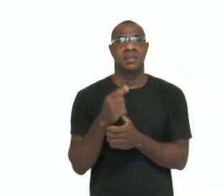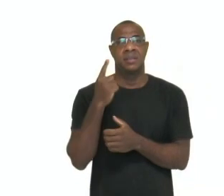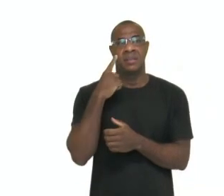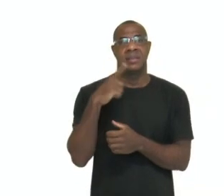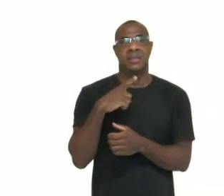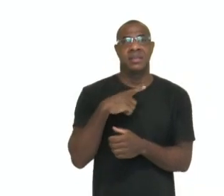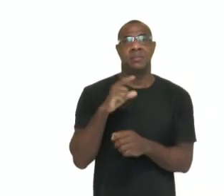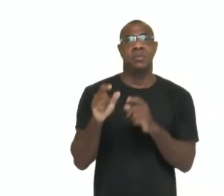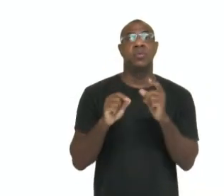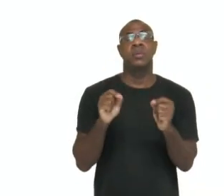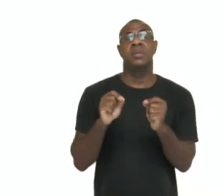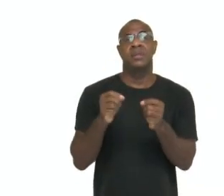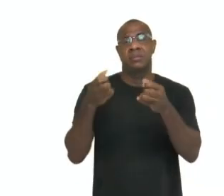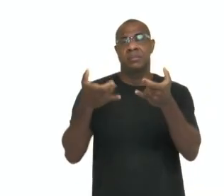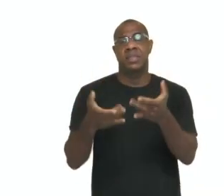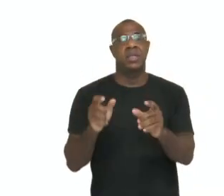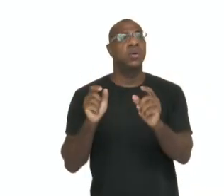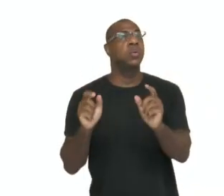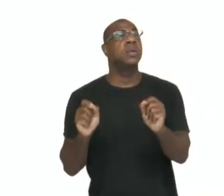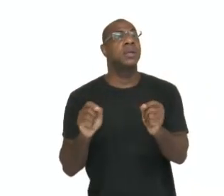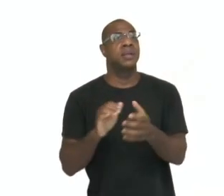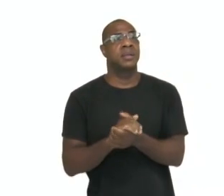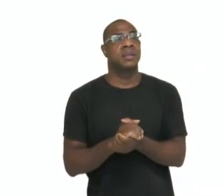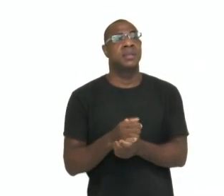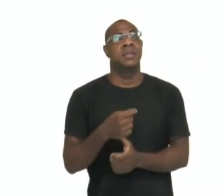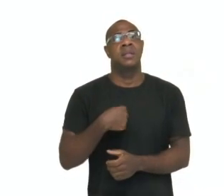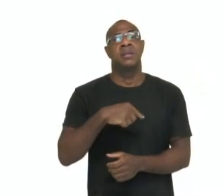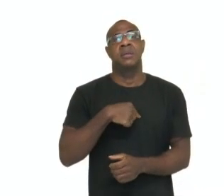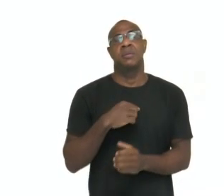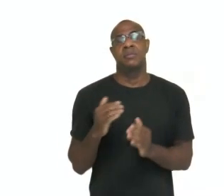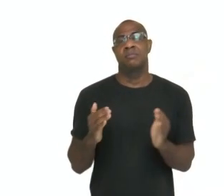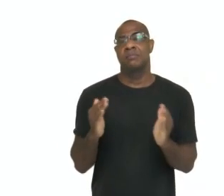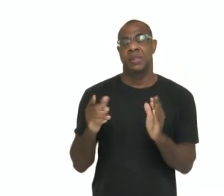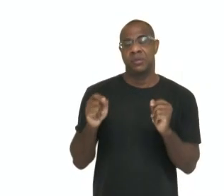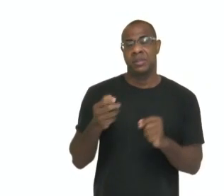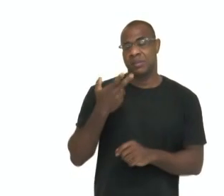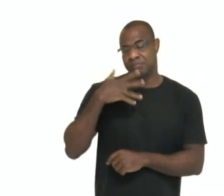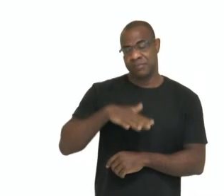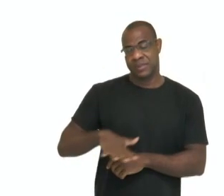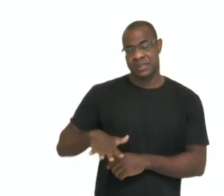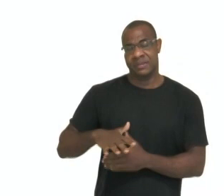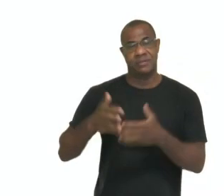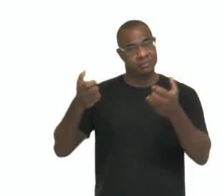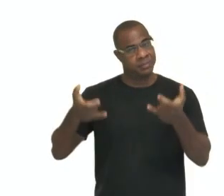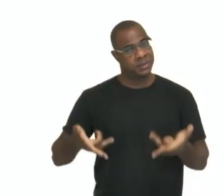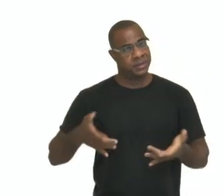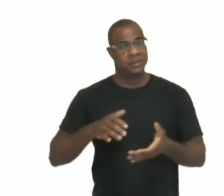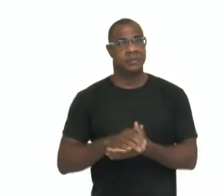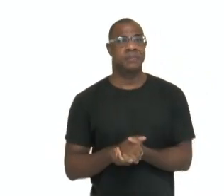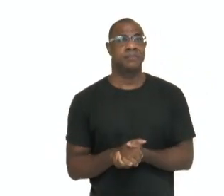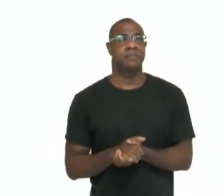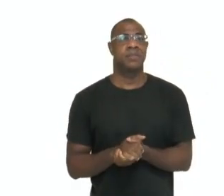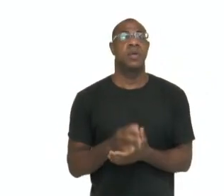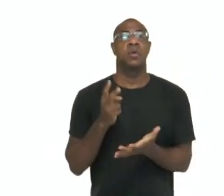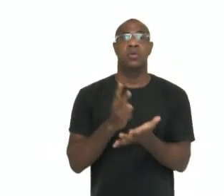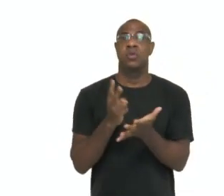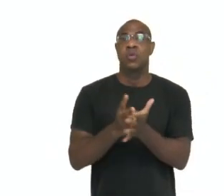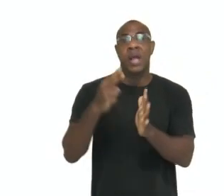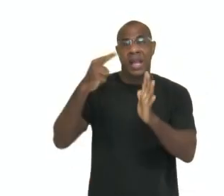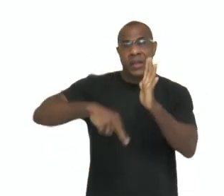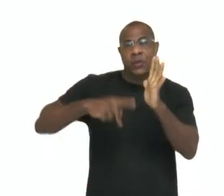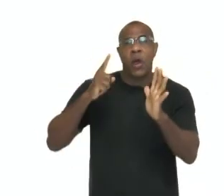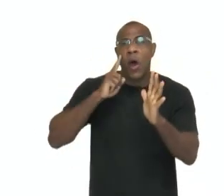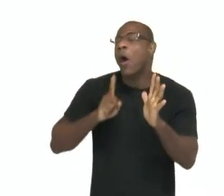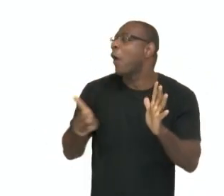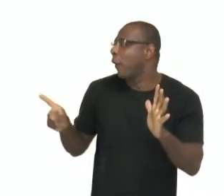de Narizinho, indica que também estamos diante do quê? De um tempo da infância. Seguimos com a leitura. Mas não ficou